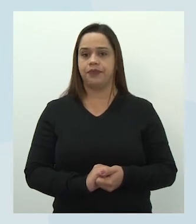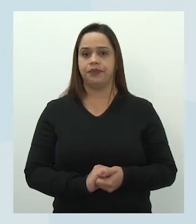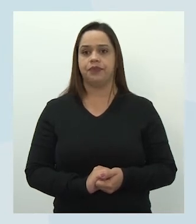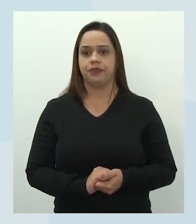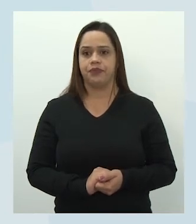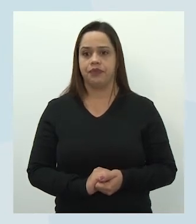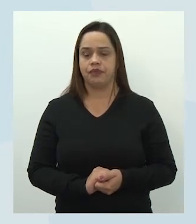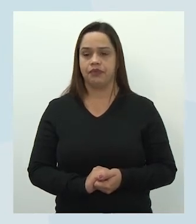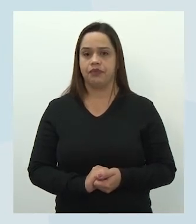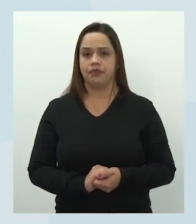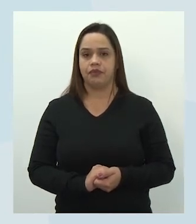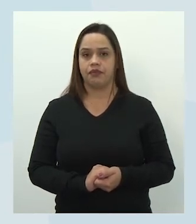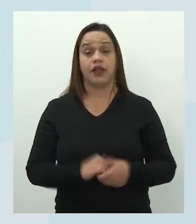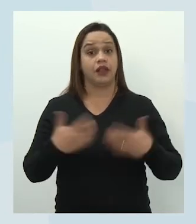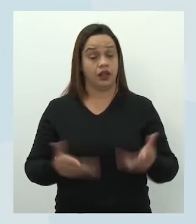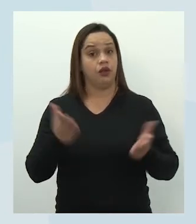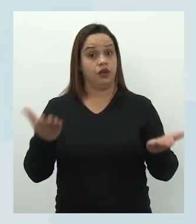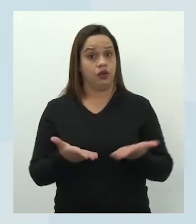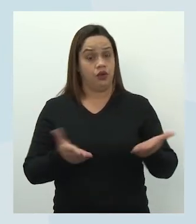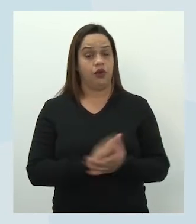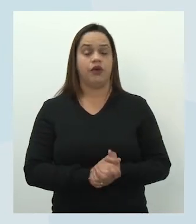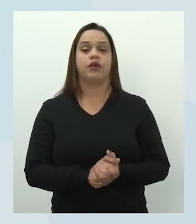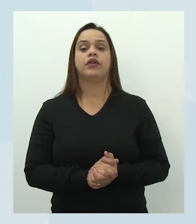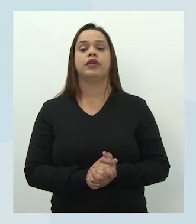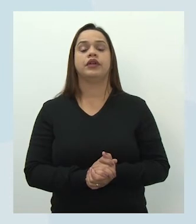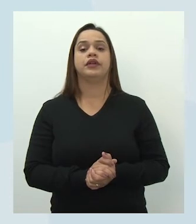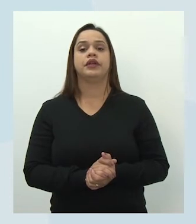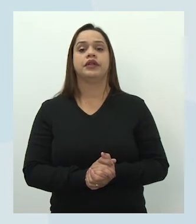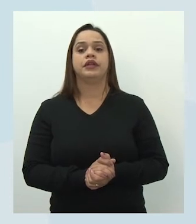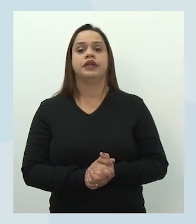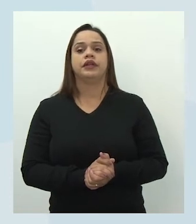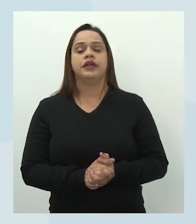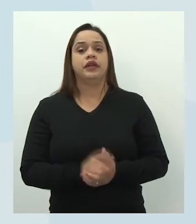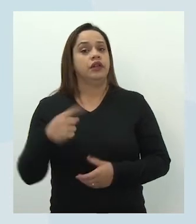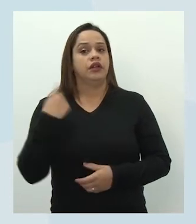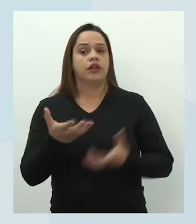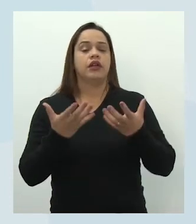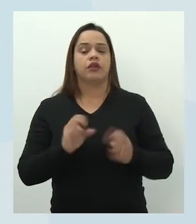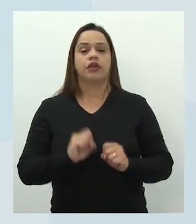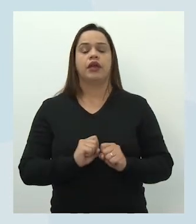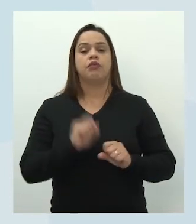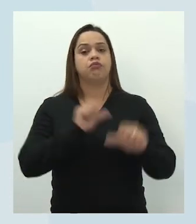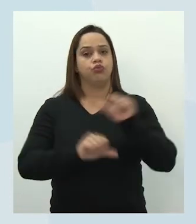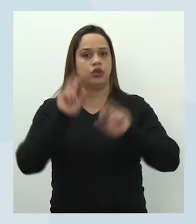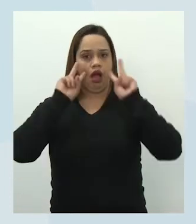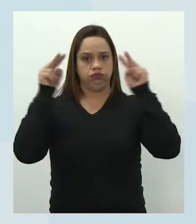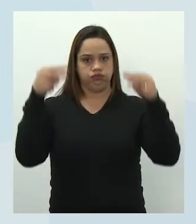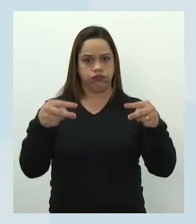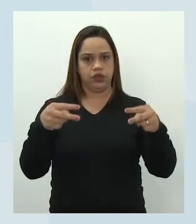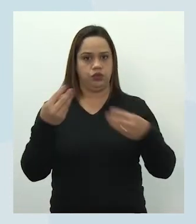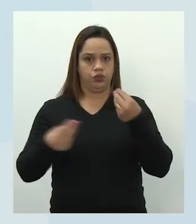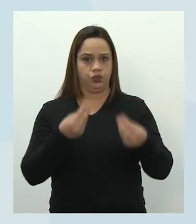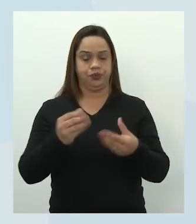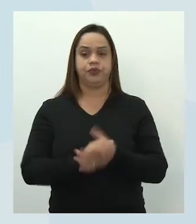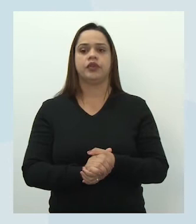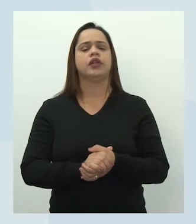Bom, Renan, agora a gente quer mudar um pouquinho o olhar, certo? E a